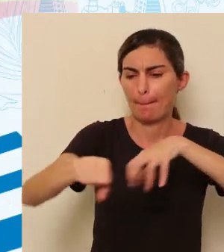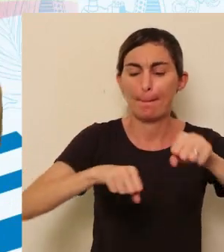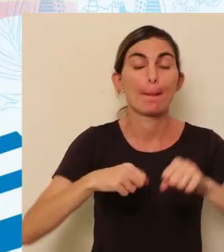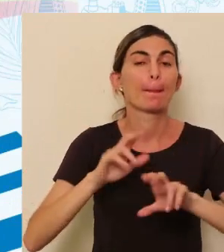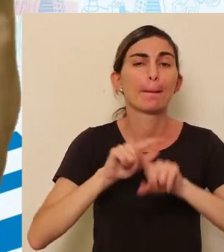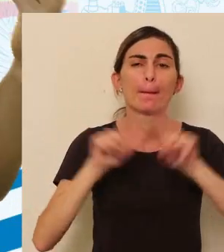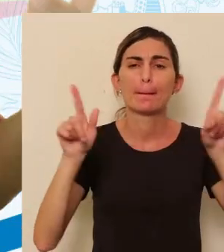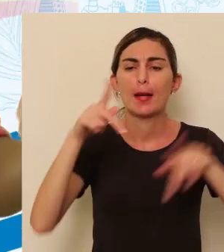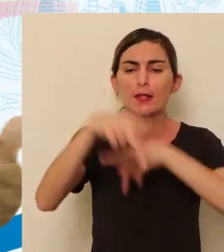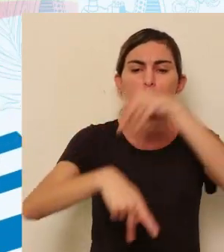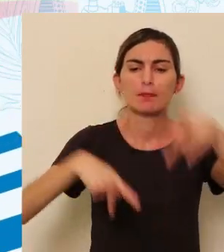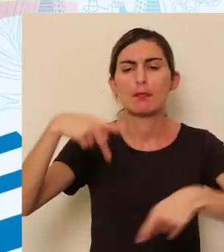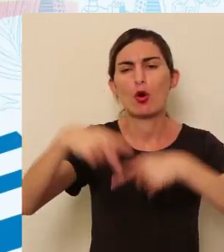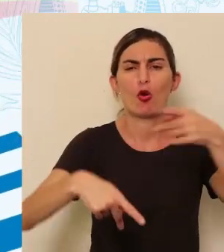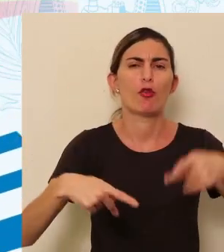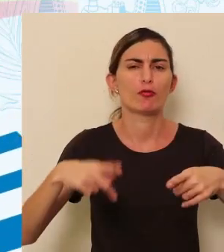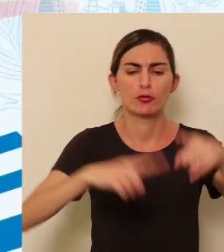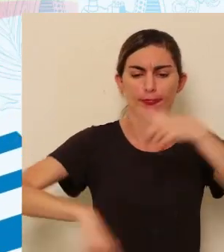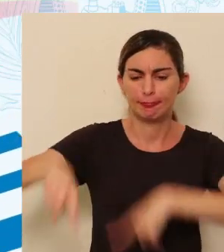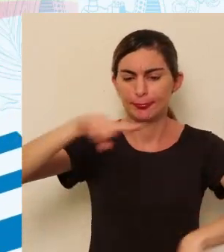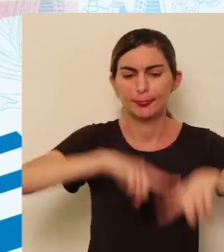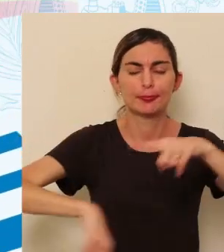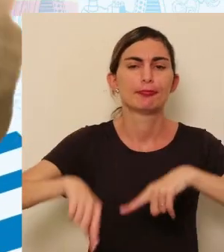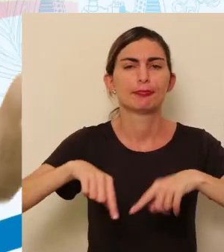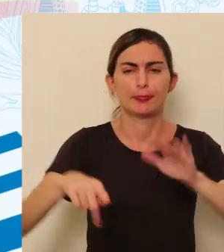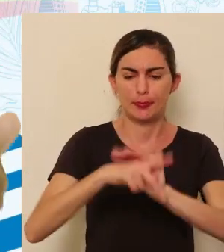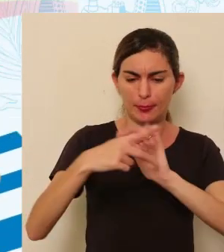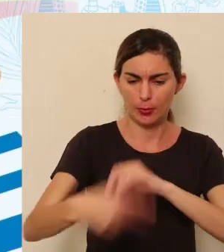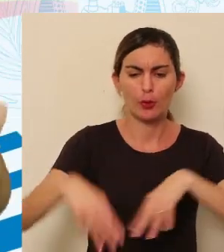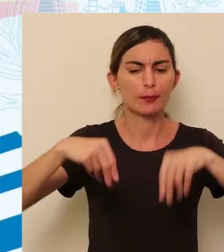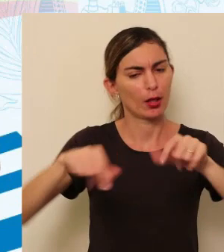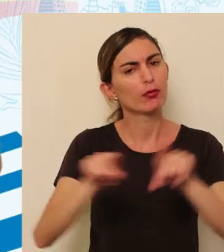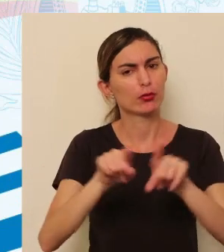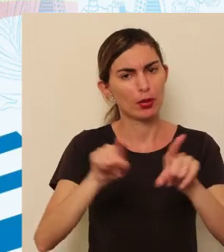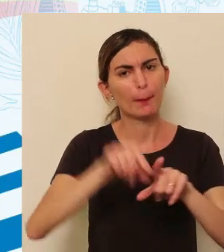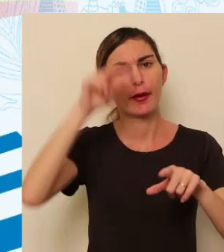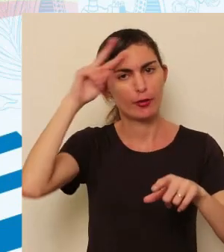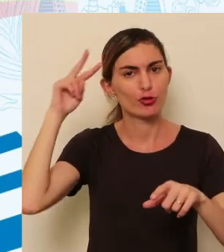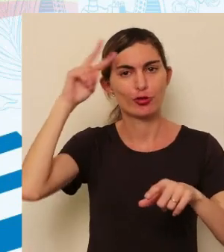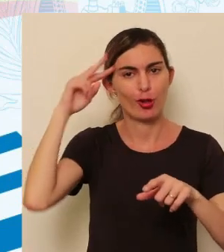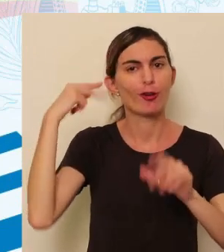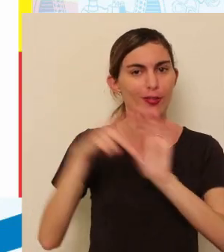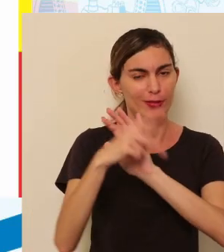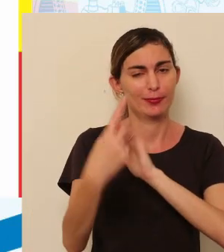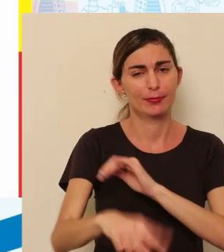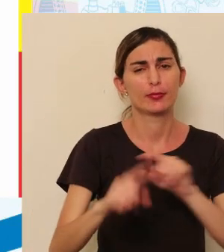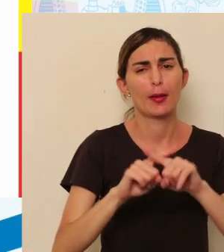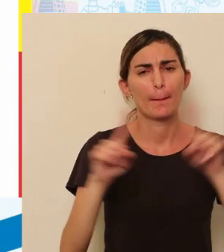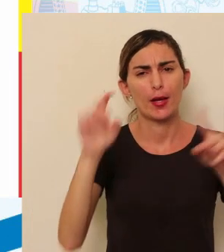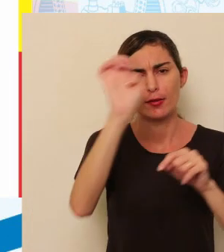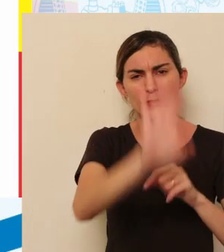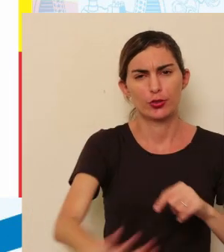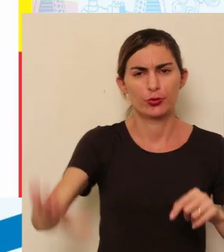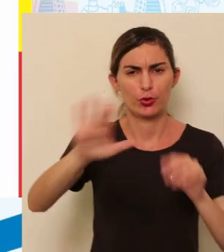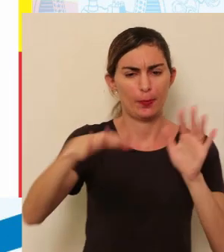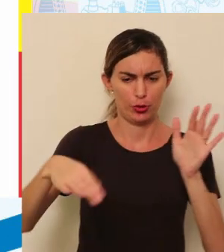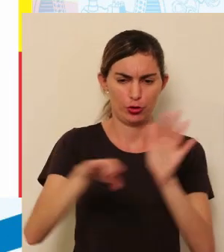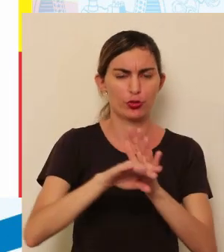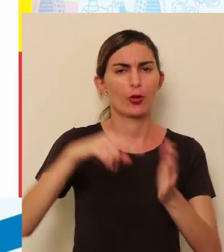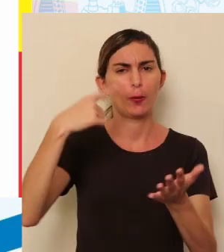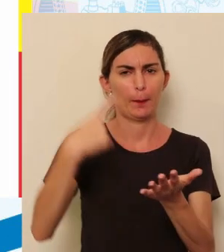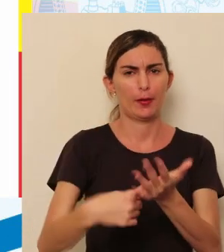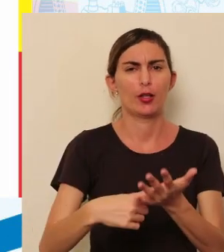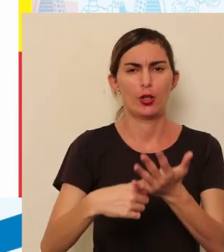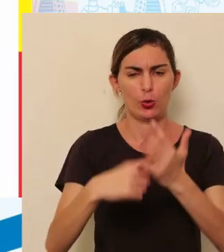colonizadores. Mas aí os povos dominados, os povos nativos também tinham suas narrativas. Mas para os europeus, essa